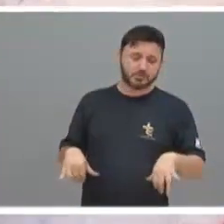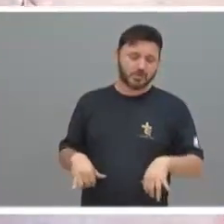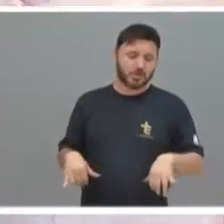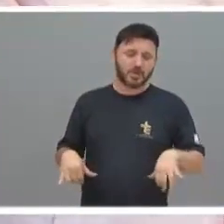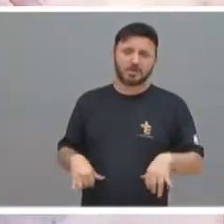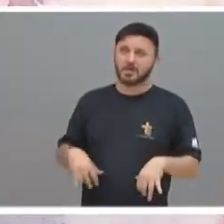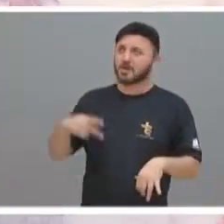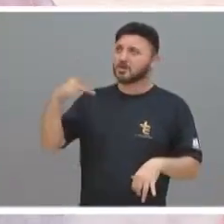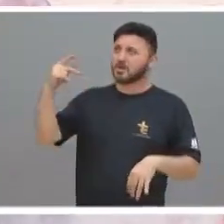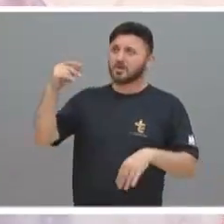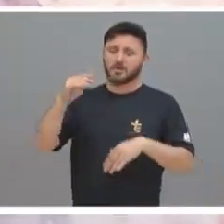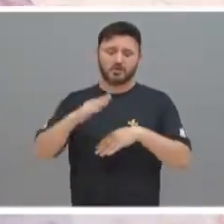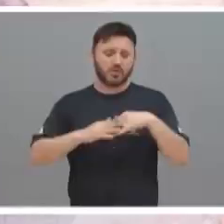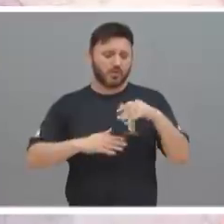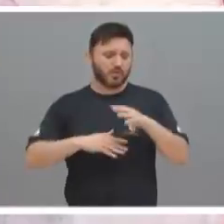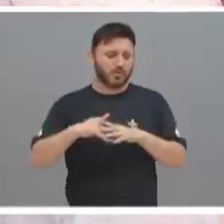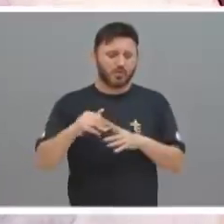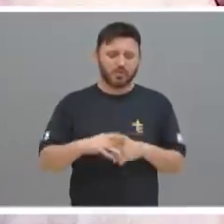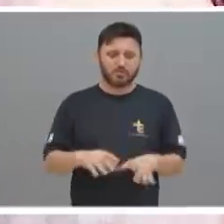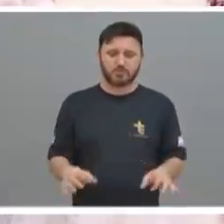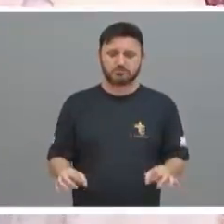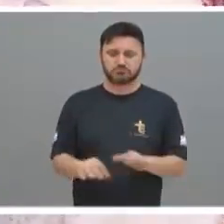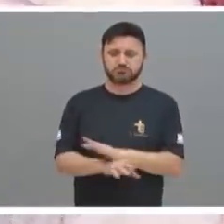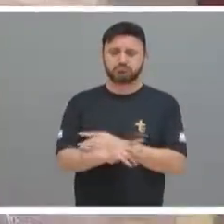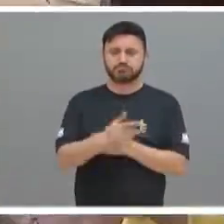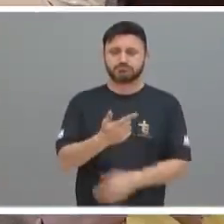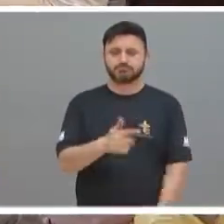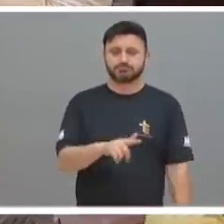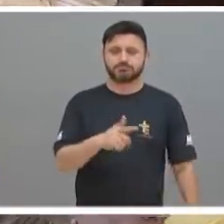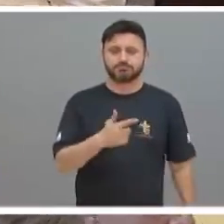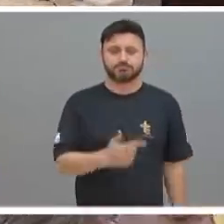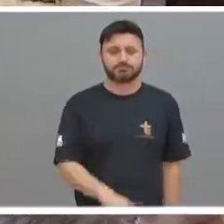Tua obra inacabada.